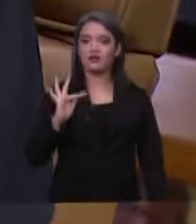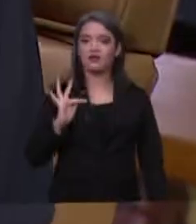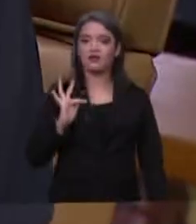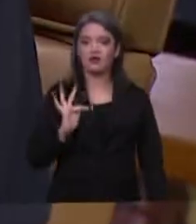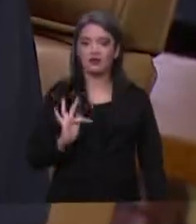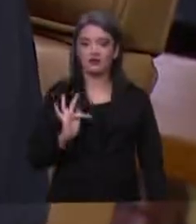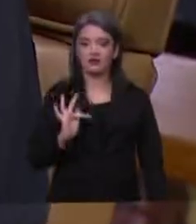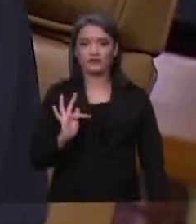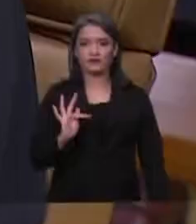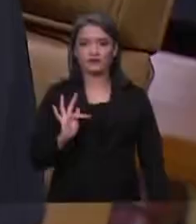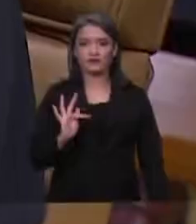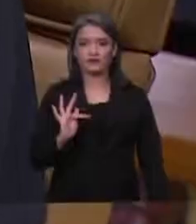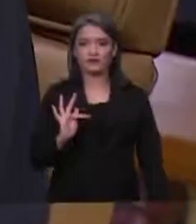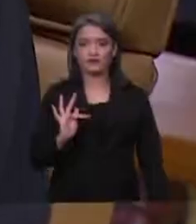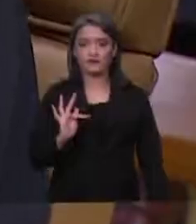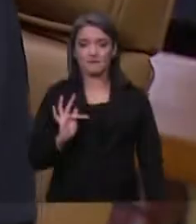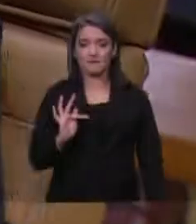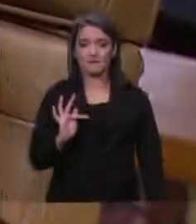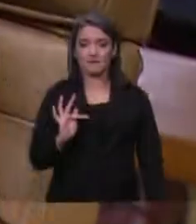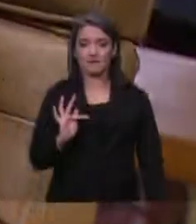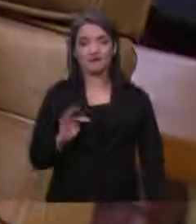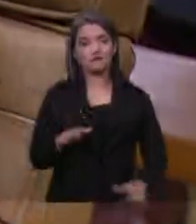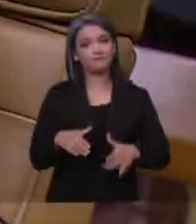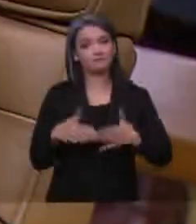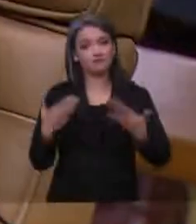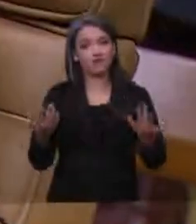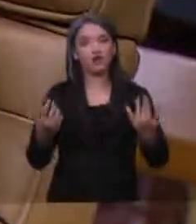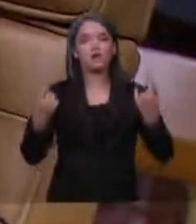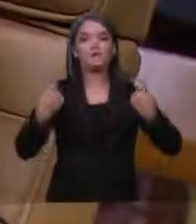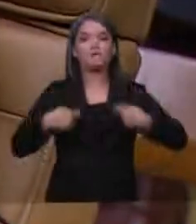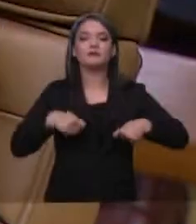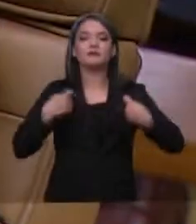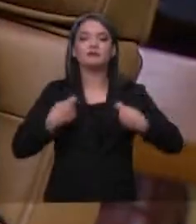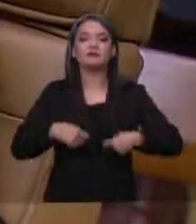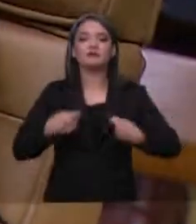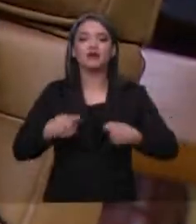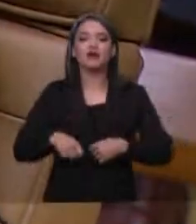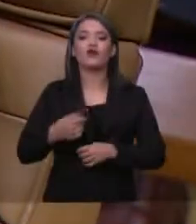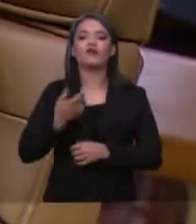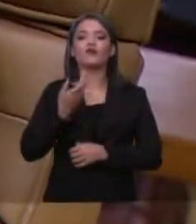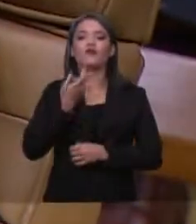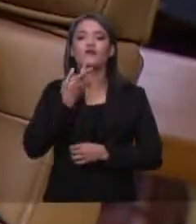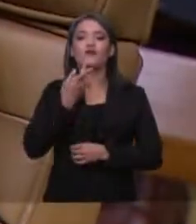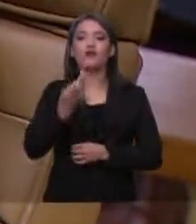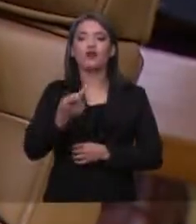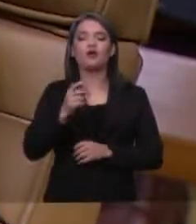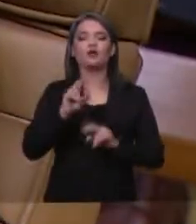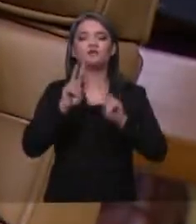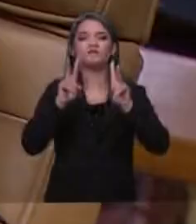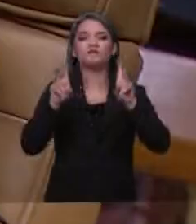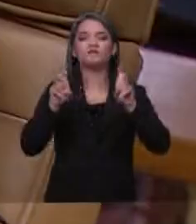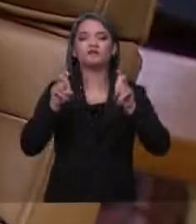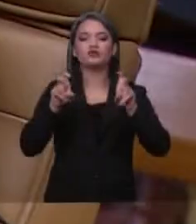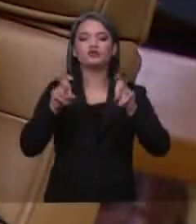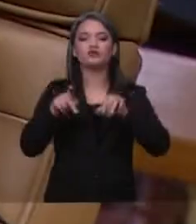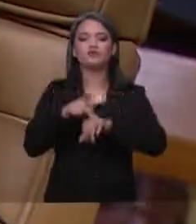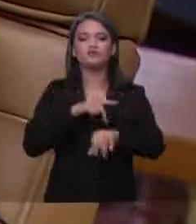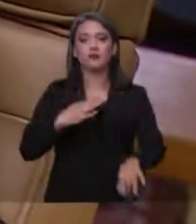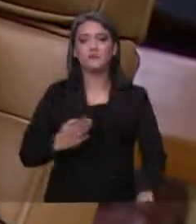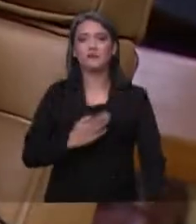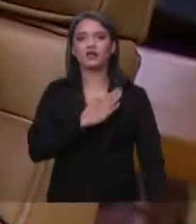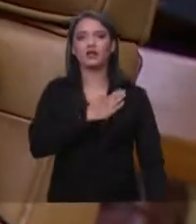Federal, fazia-se imperiosa a manifestação de um patriotismo